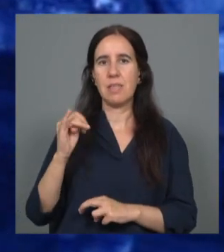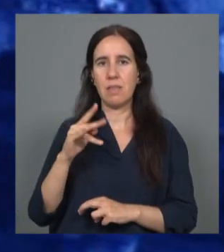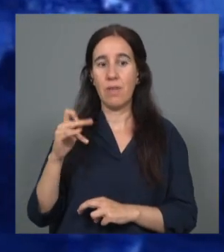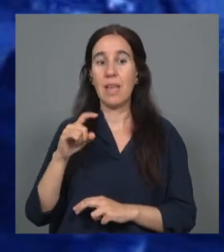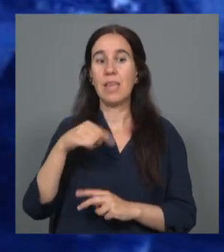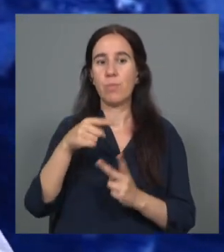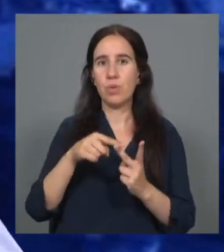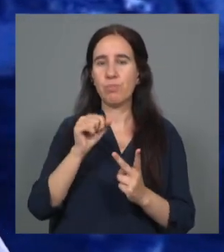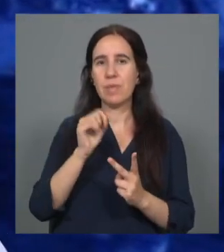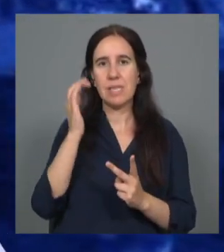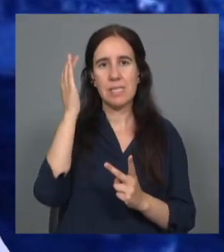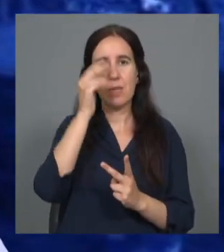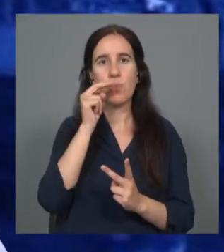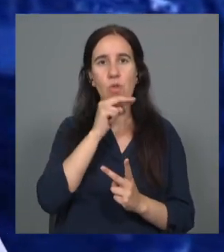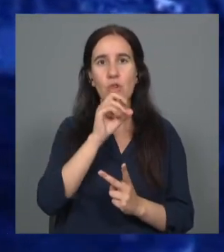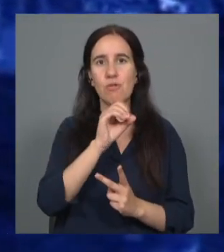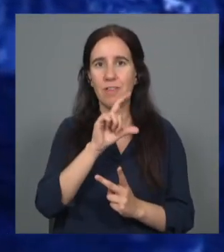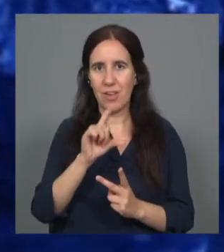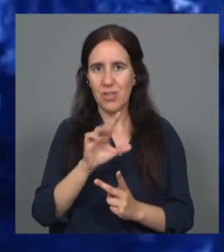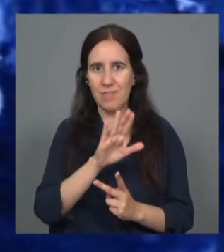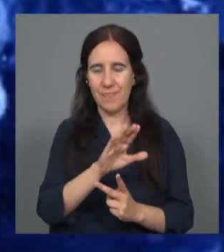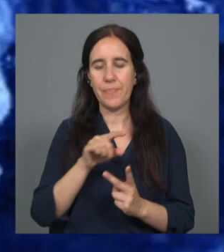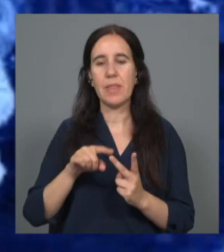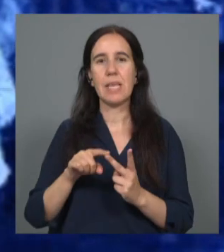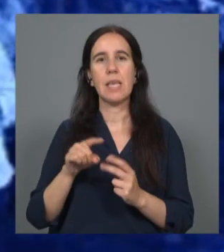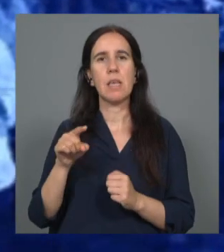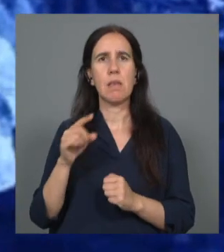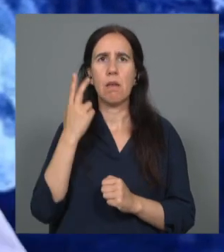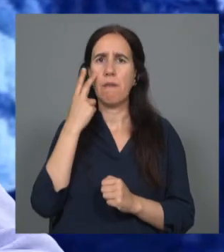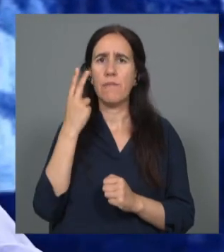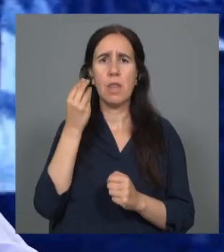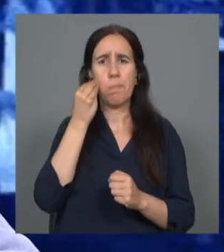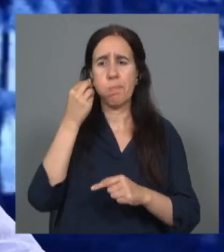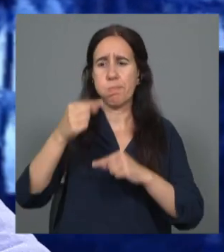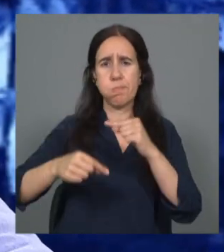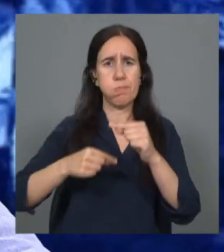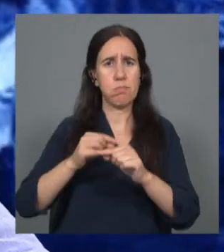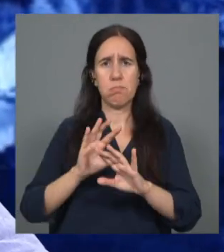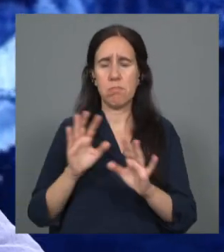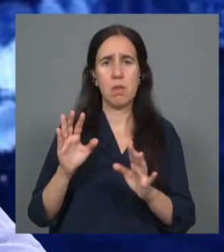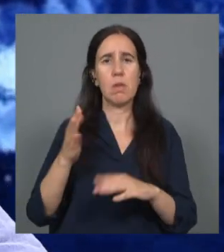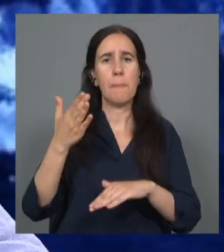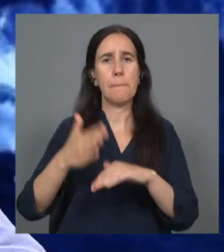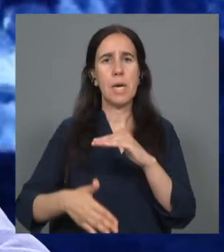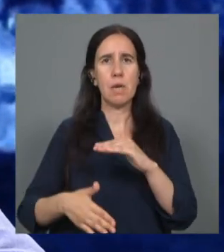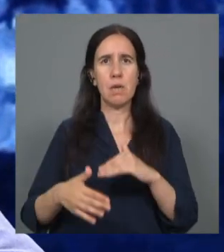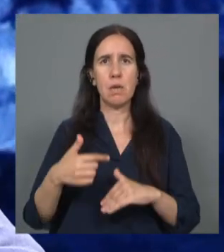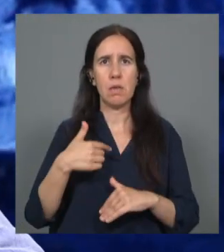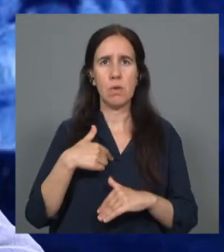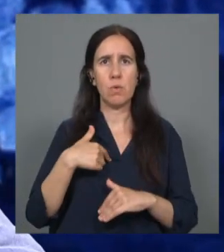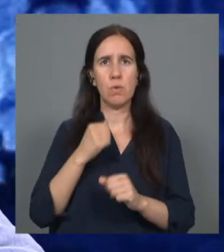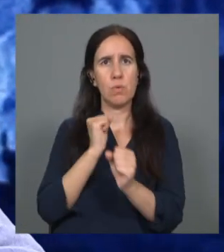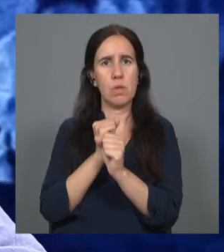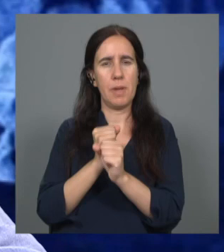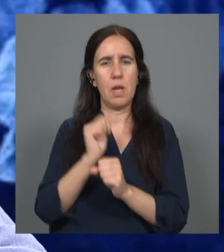Santo António dos Olivais, e a vida tece as suas voltas e acabei por ficar a trabalhar a